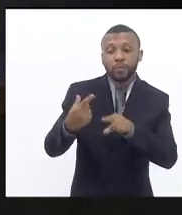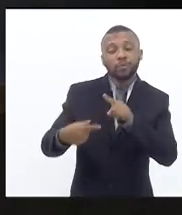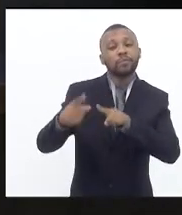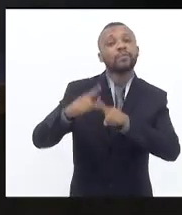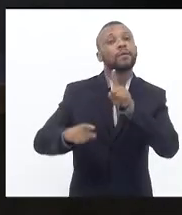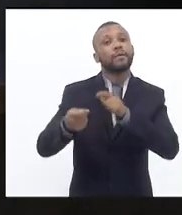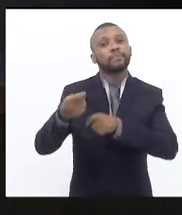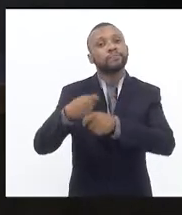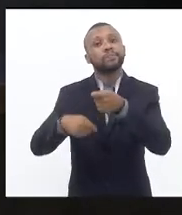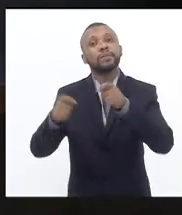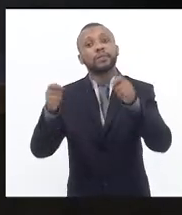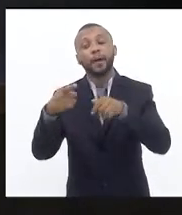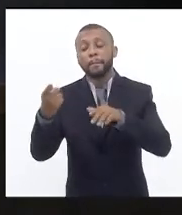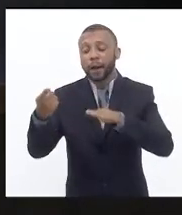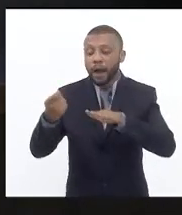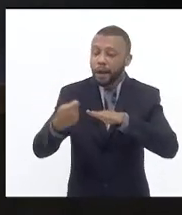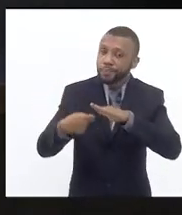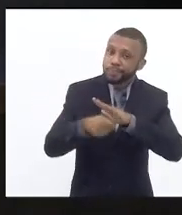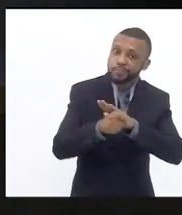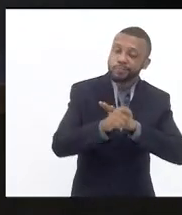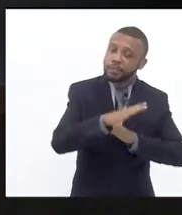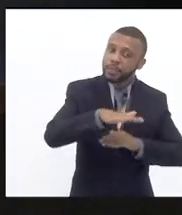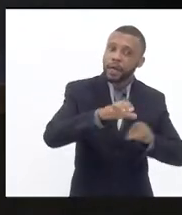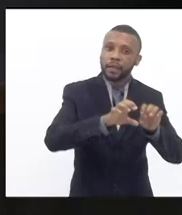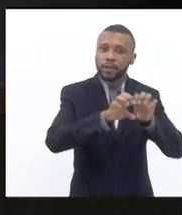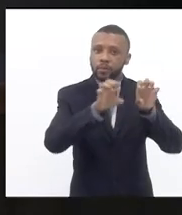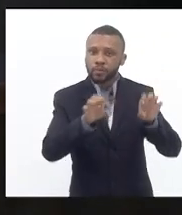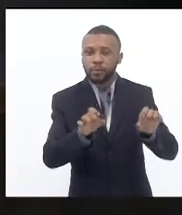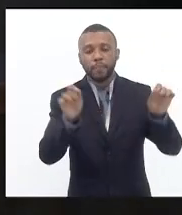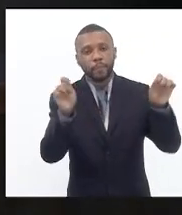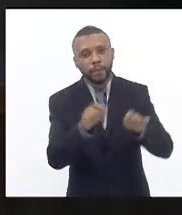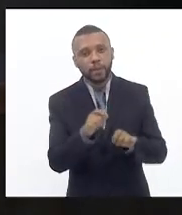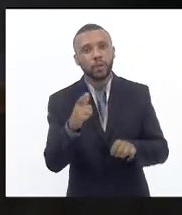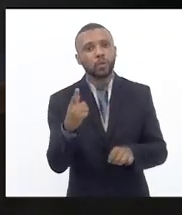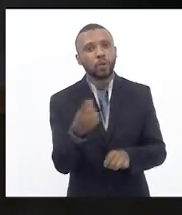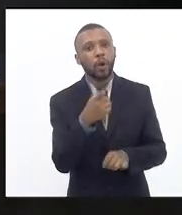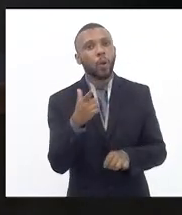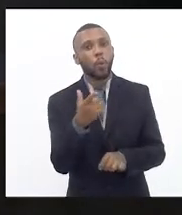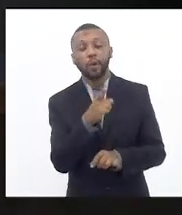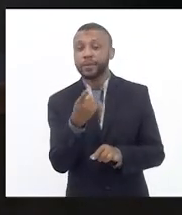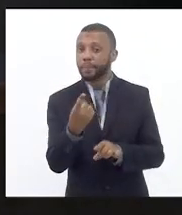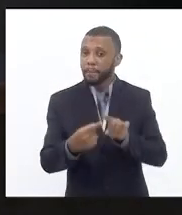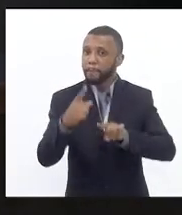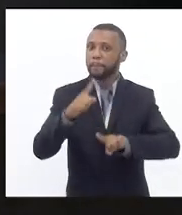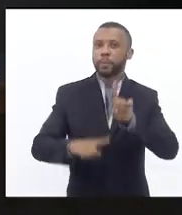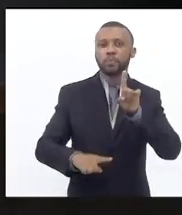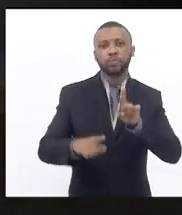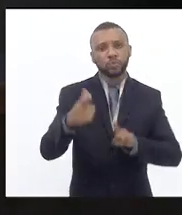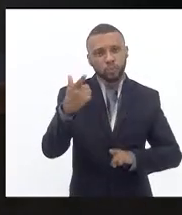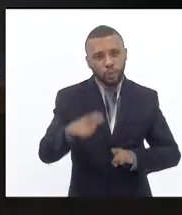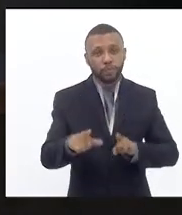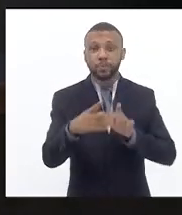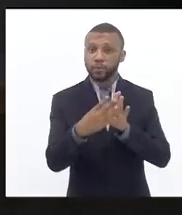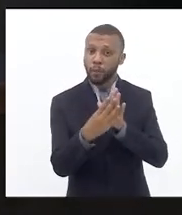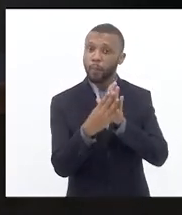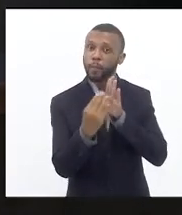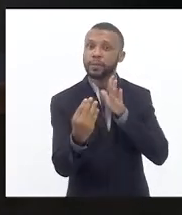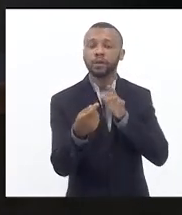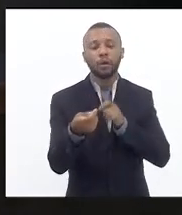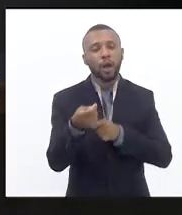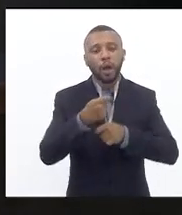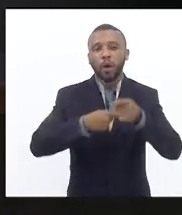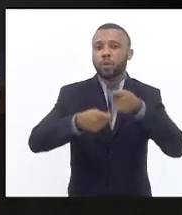investimentos na infraestrutura que permita a gente retomar desenvolvimento e aí o modelo econométrico que a gente